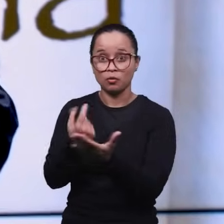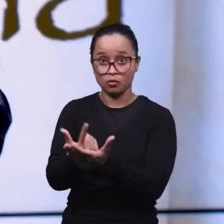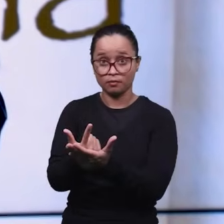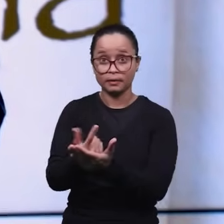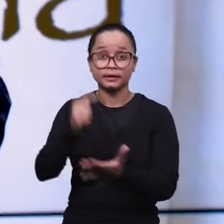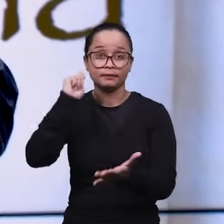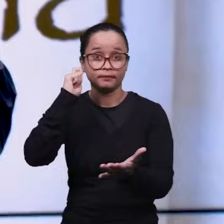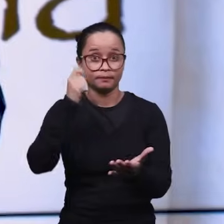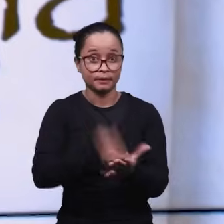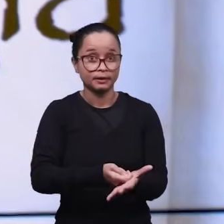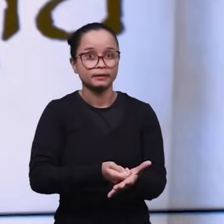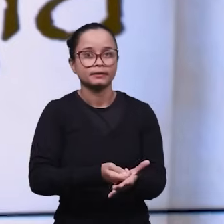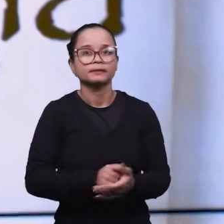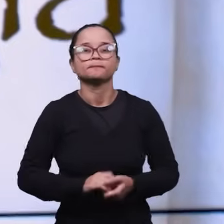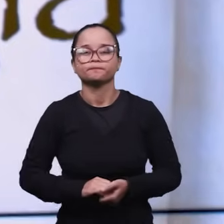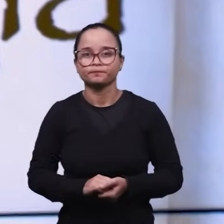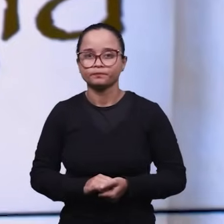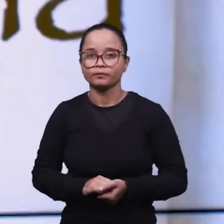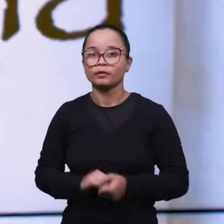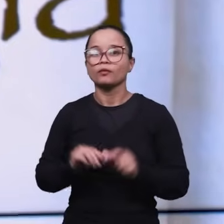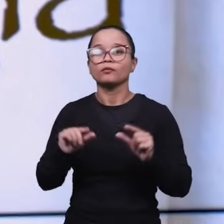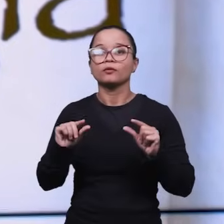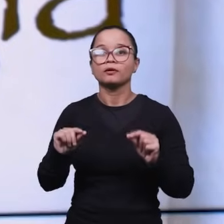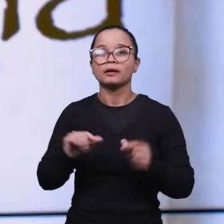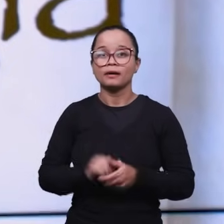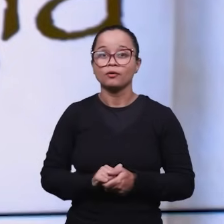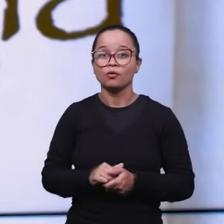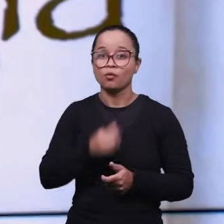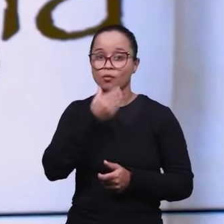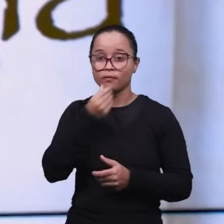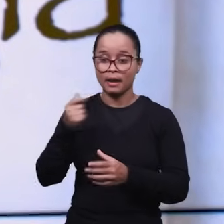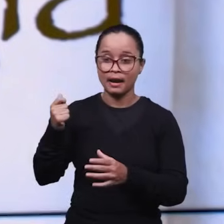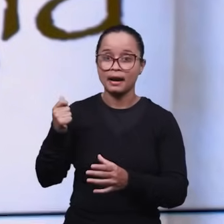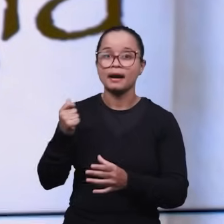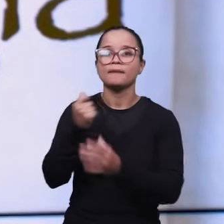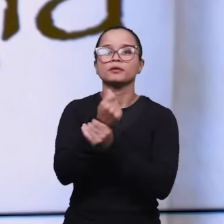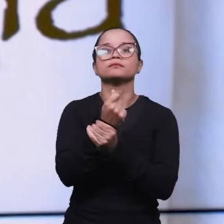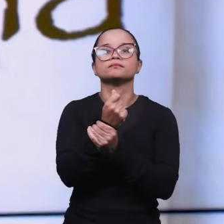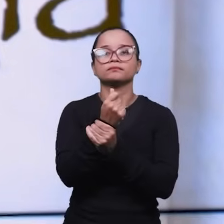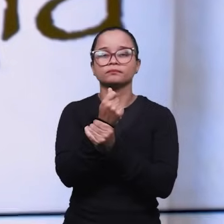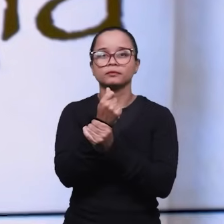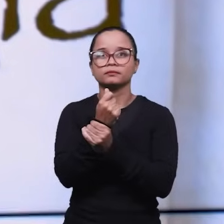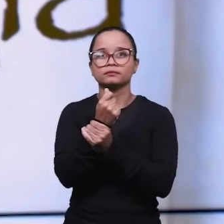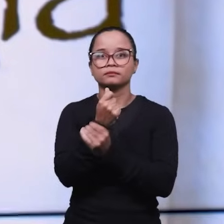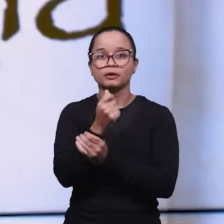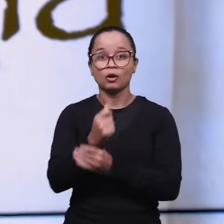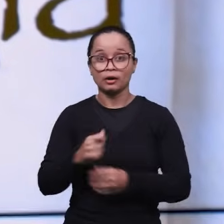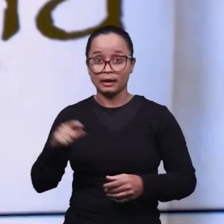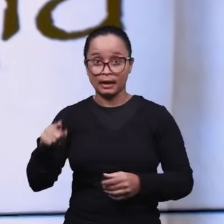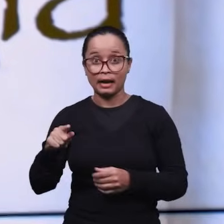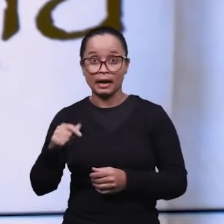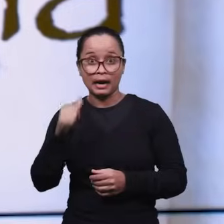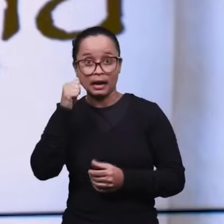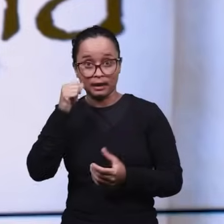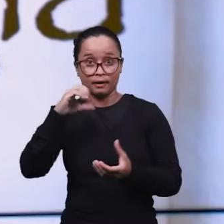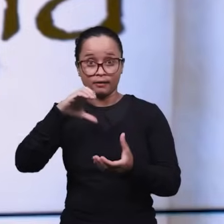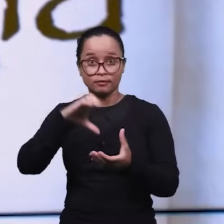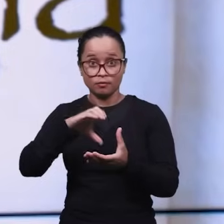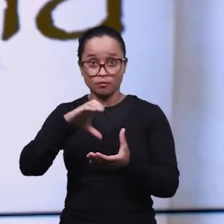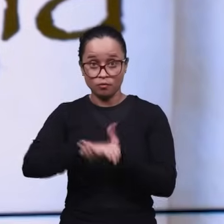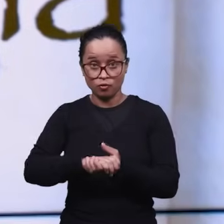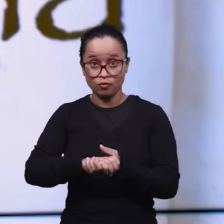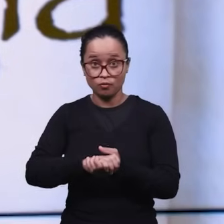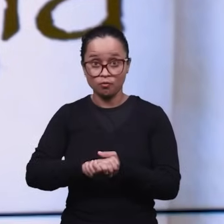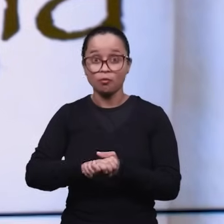e pagar por ela foi Abraão. No falecimento de sua esposa Sara, de